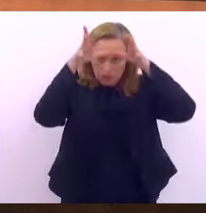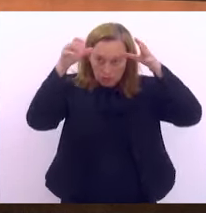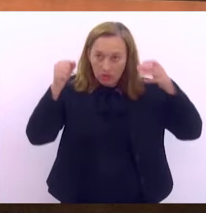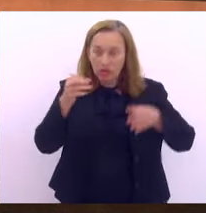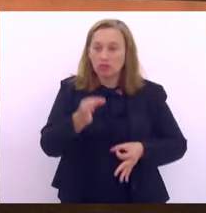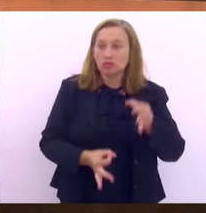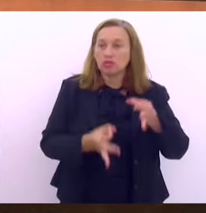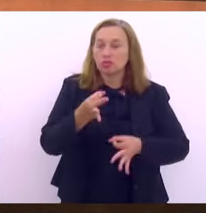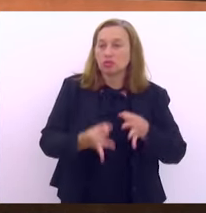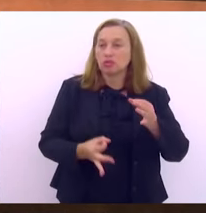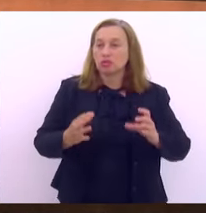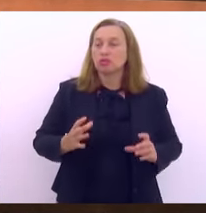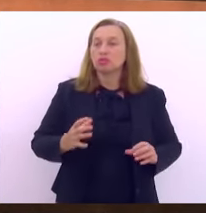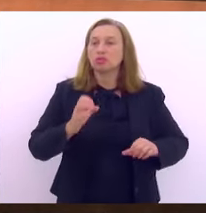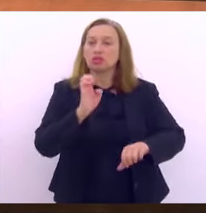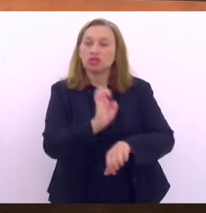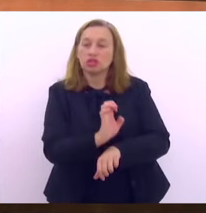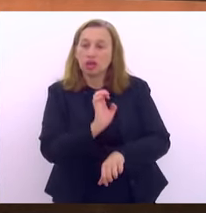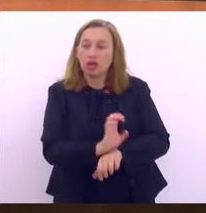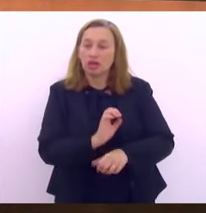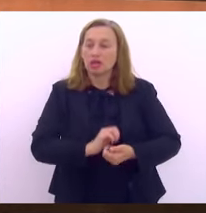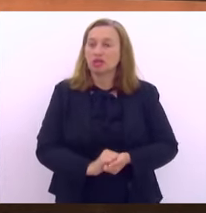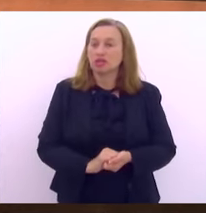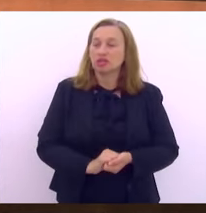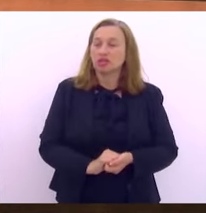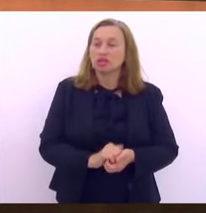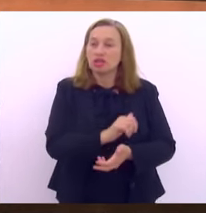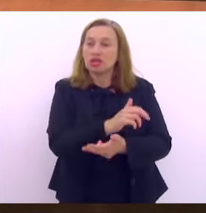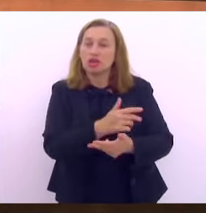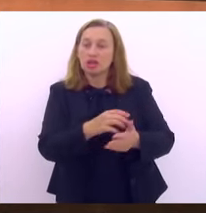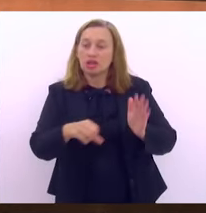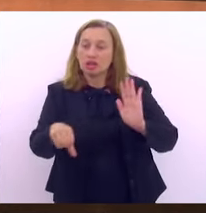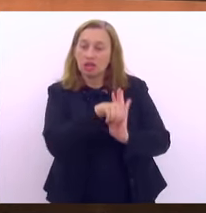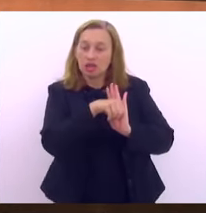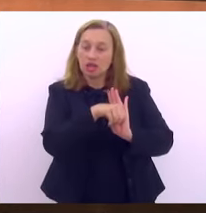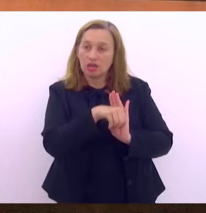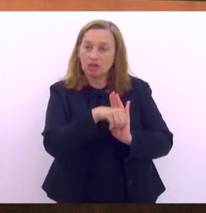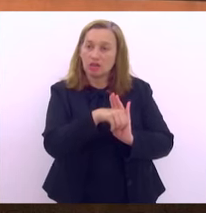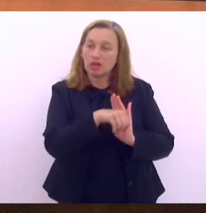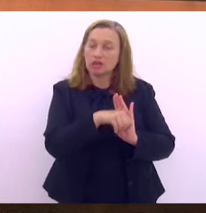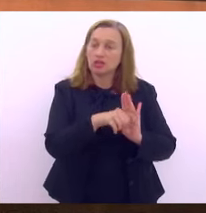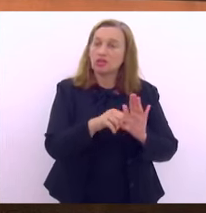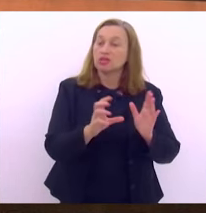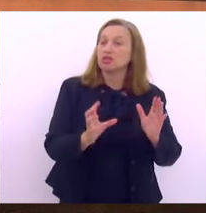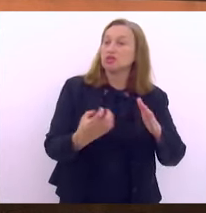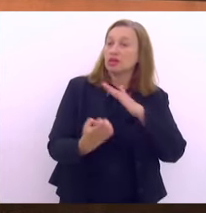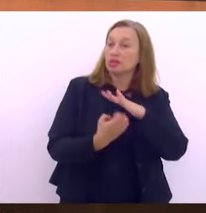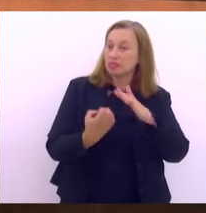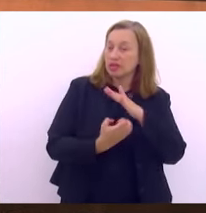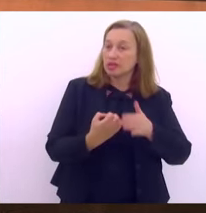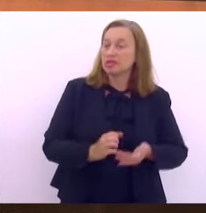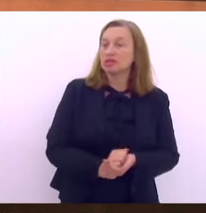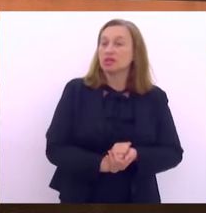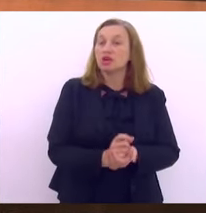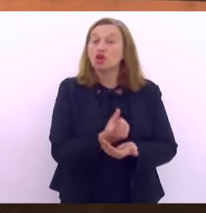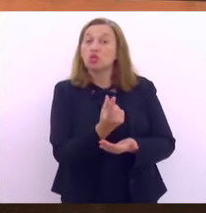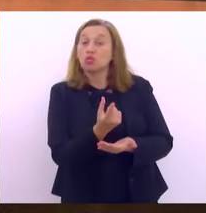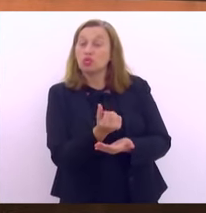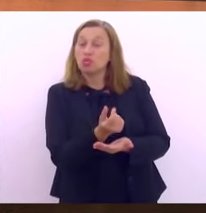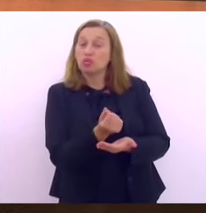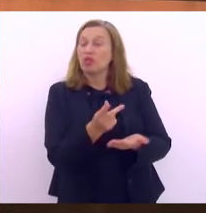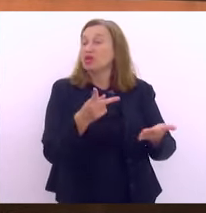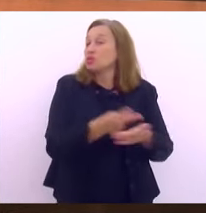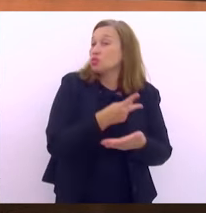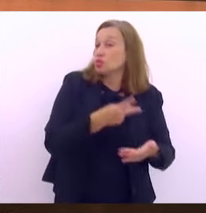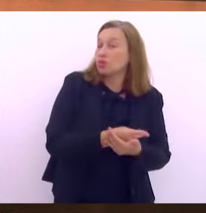denunciou ao Ministério Público, eivada de irregularidades. Irregularidades na tomada de preços, irregularidades na